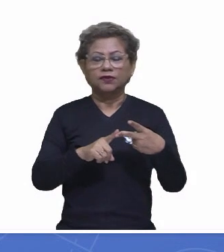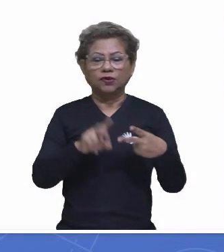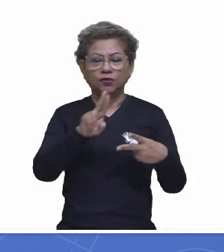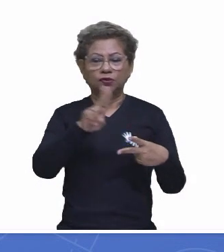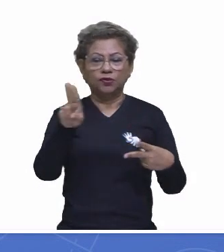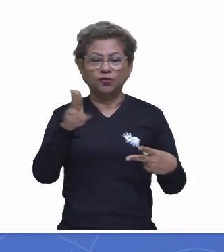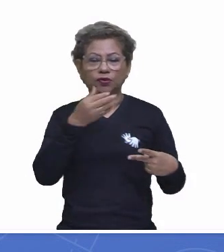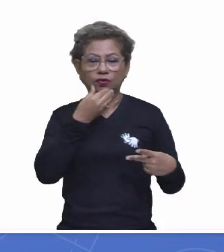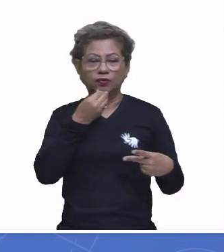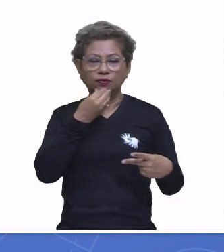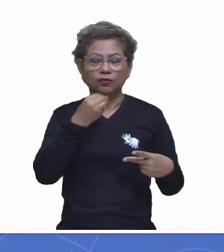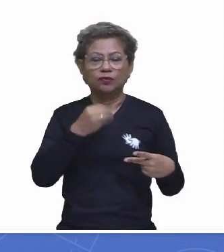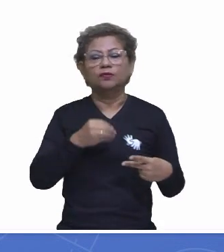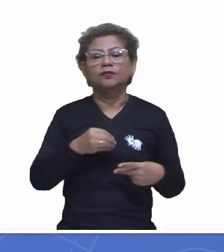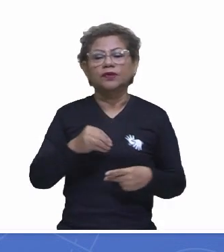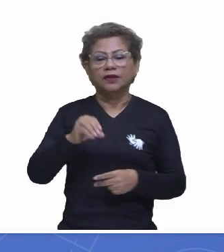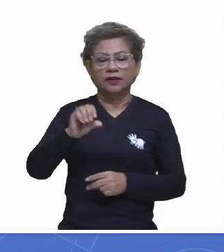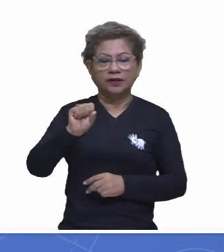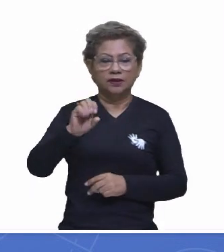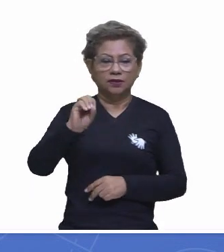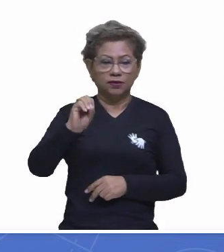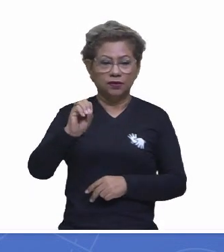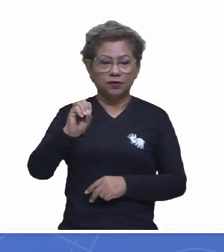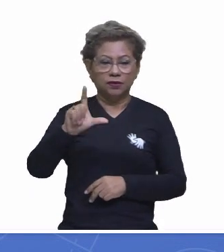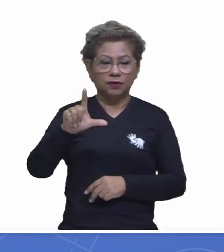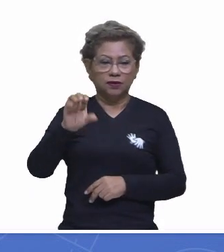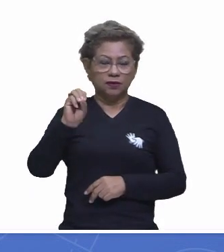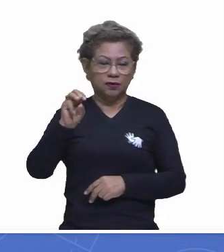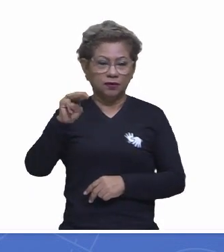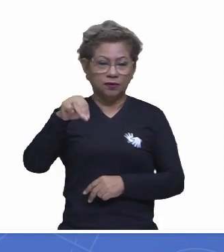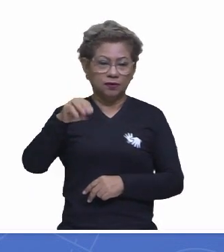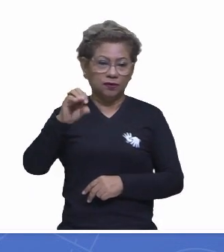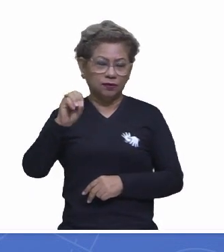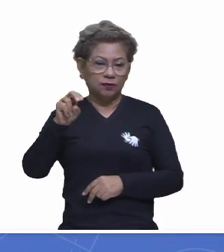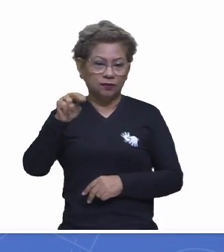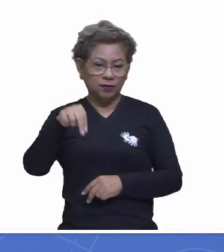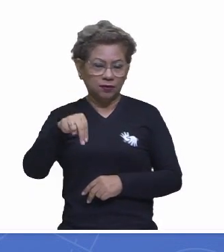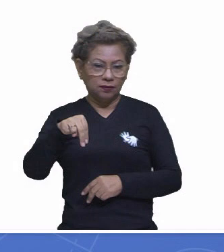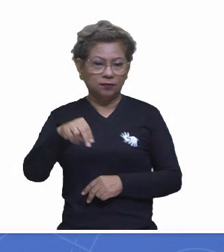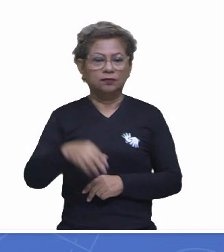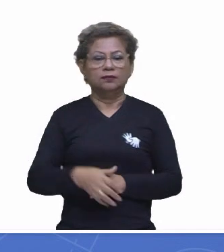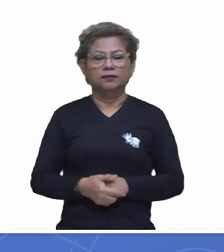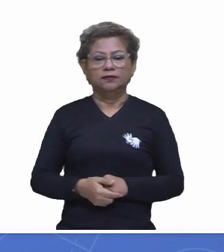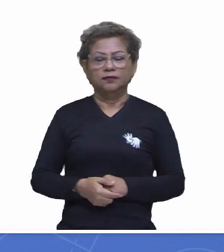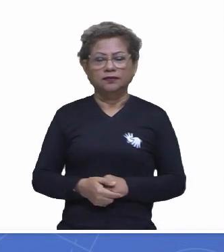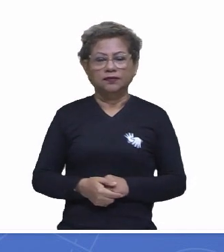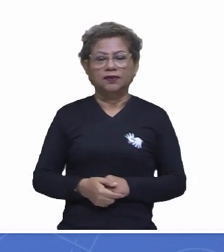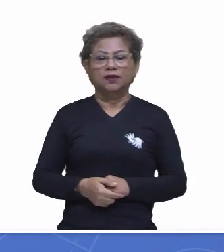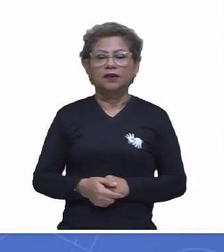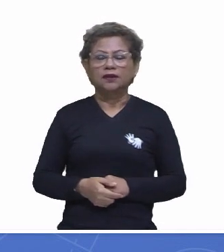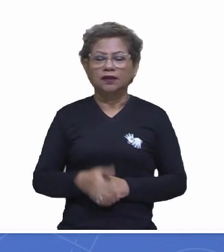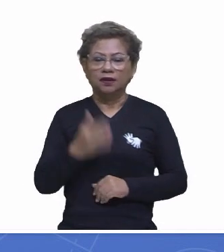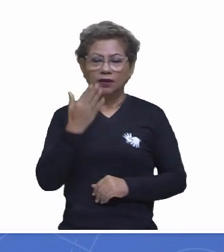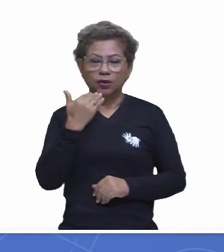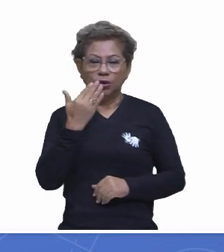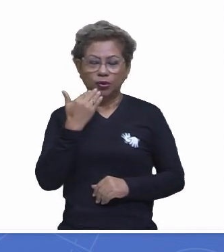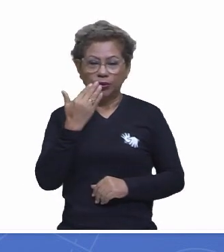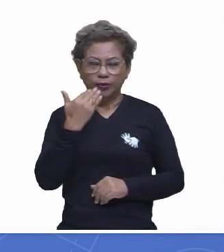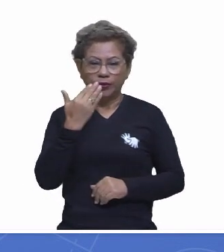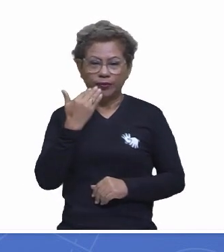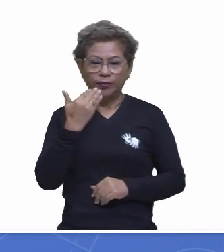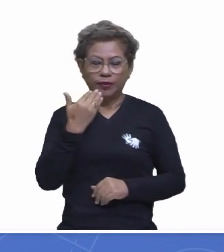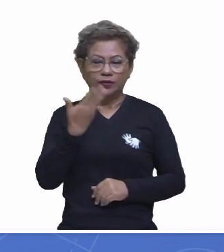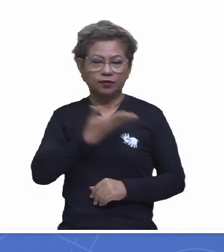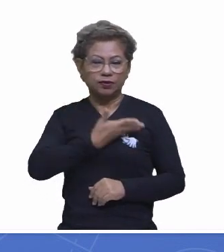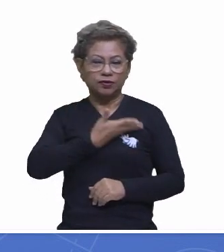um sujeito no singular, eu devo colocar o was, né? Então, o Solomon almoçou com seus amigos semana passada. E